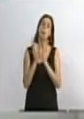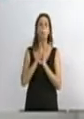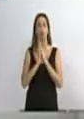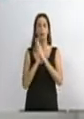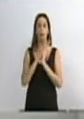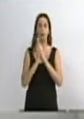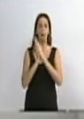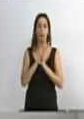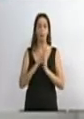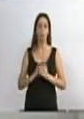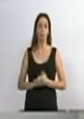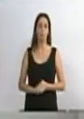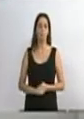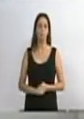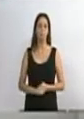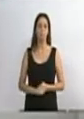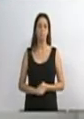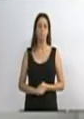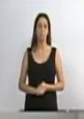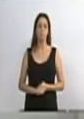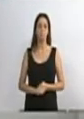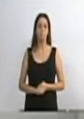bonecos.